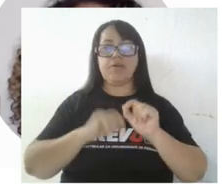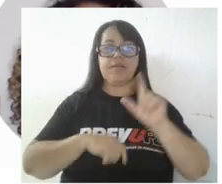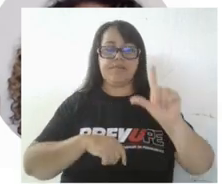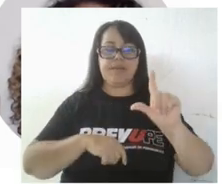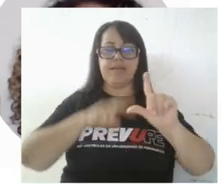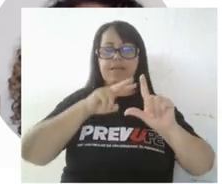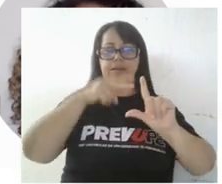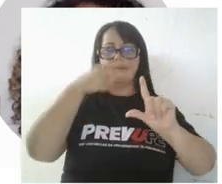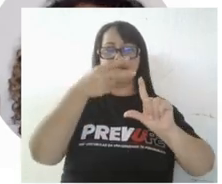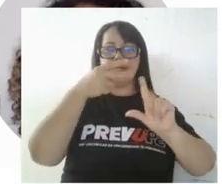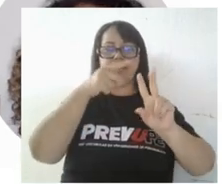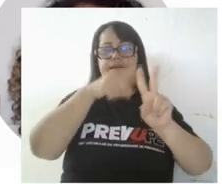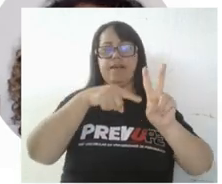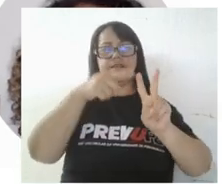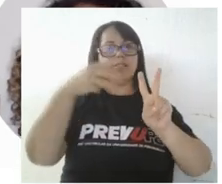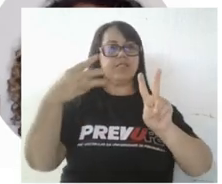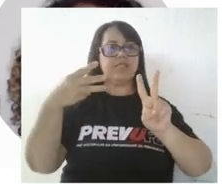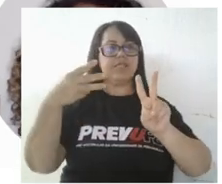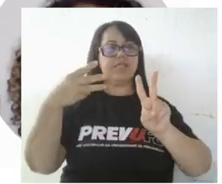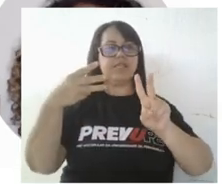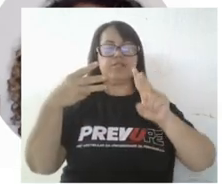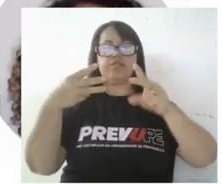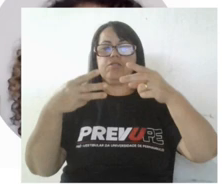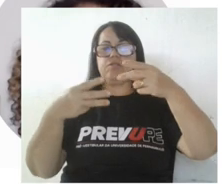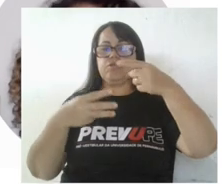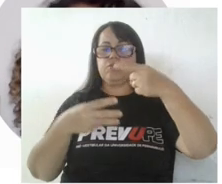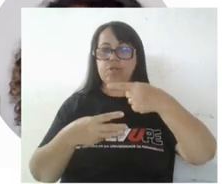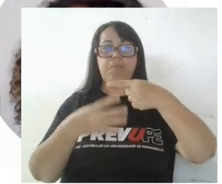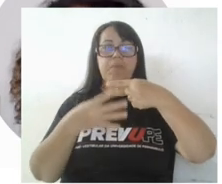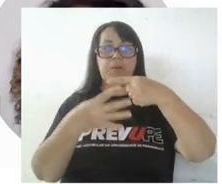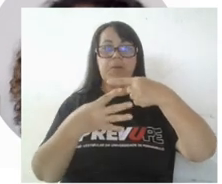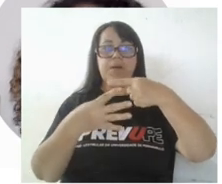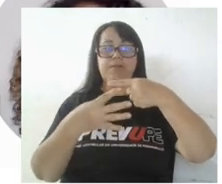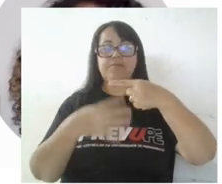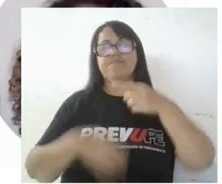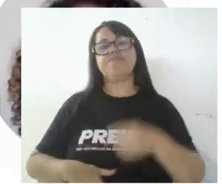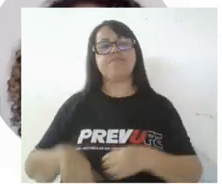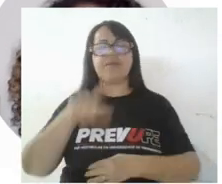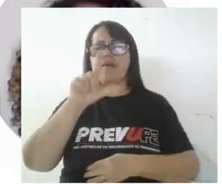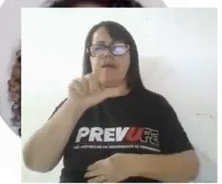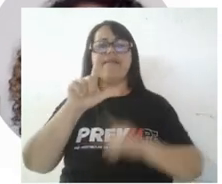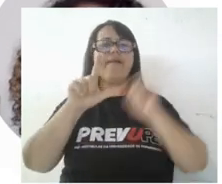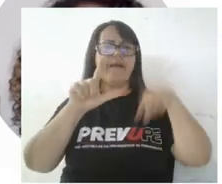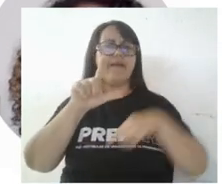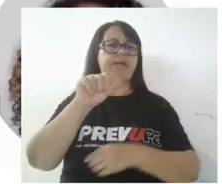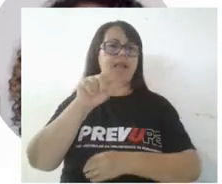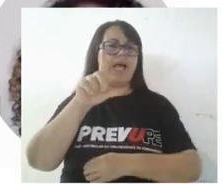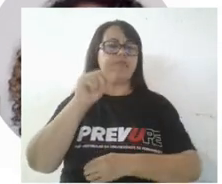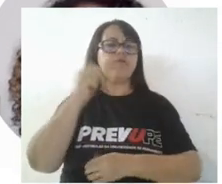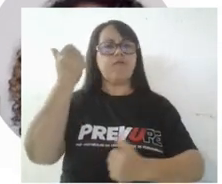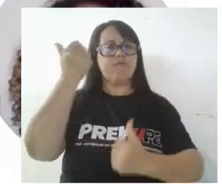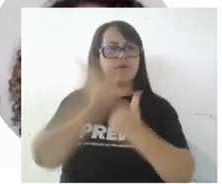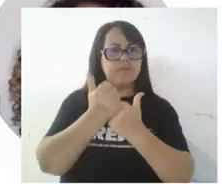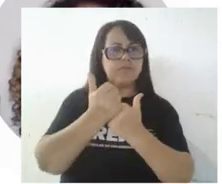L ao quadrado raiz de 3 sobre 4. Então, esse L representa o lado. Então, eu vou colocar